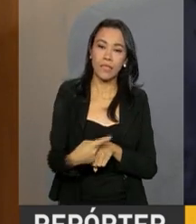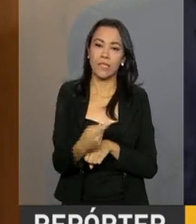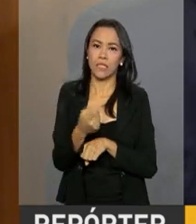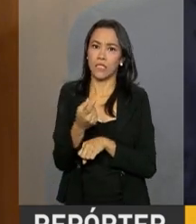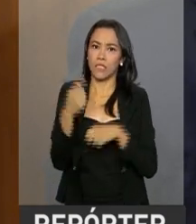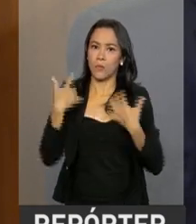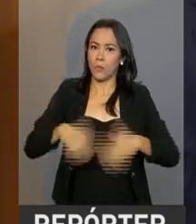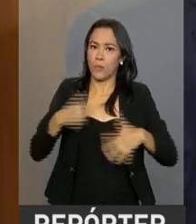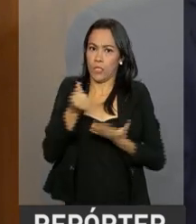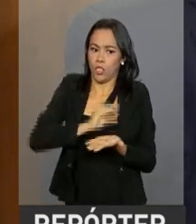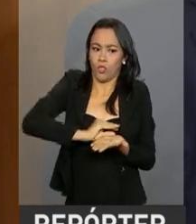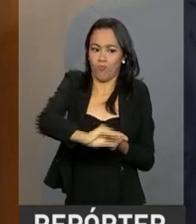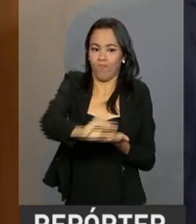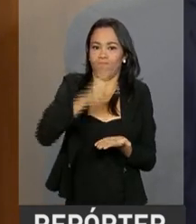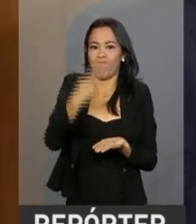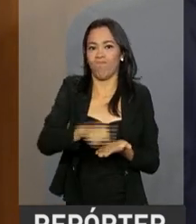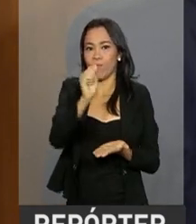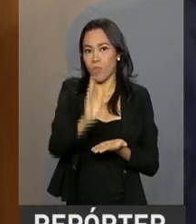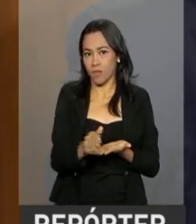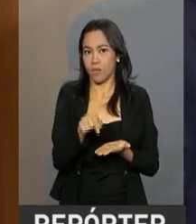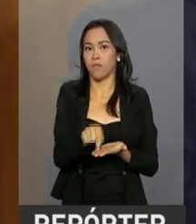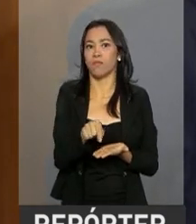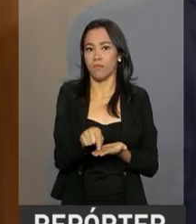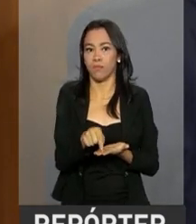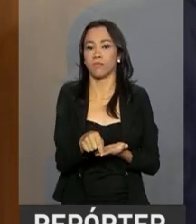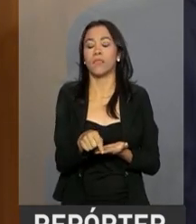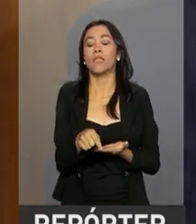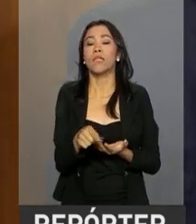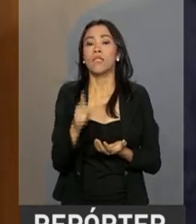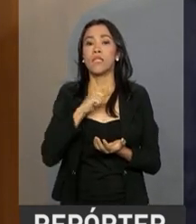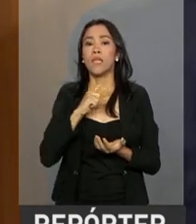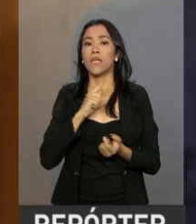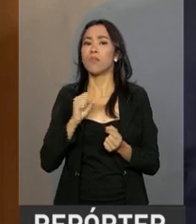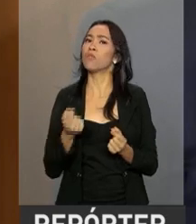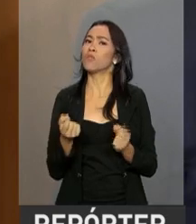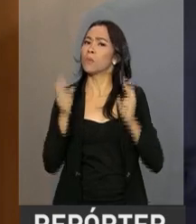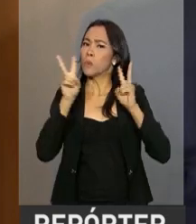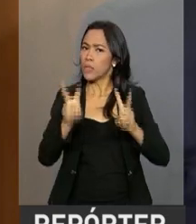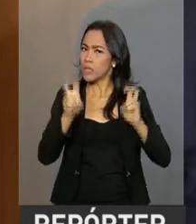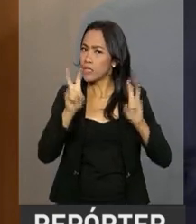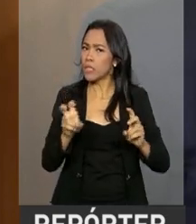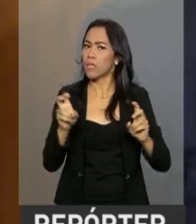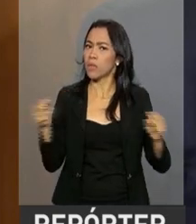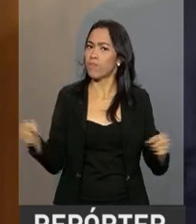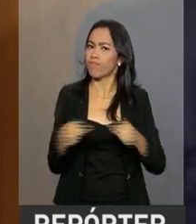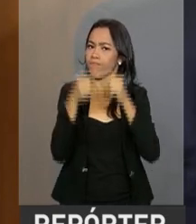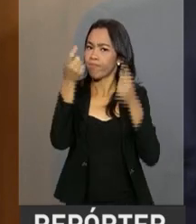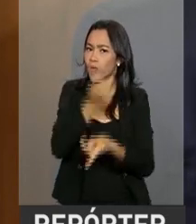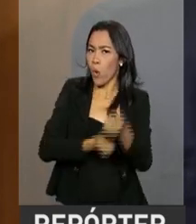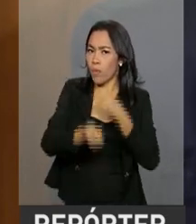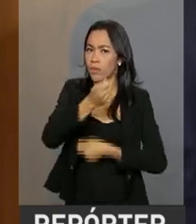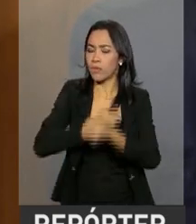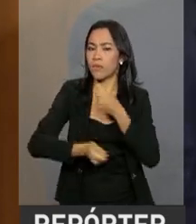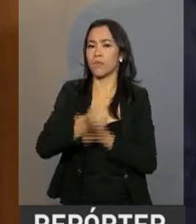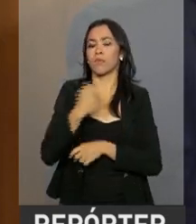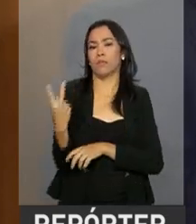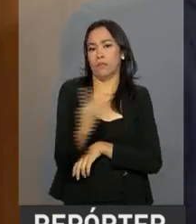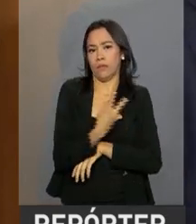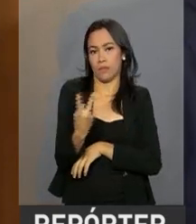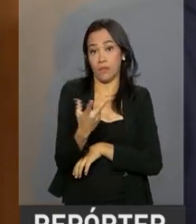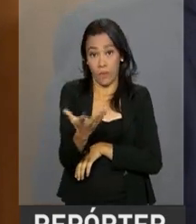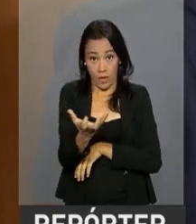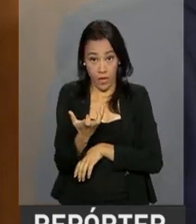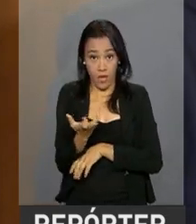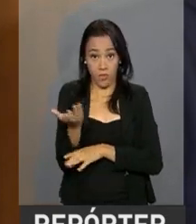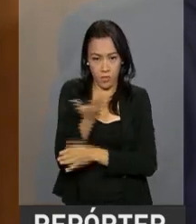investimentos no no Brasil e temos uma pauta comercial diversificada grande também alta queremos